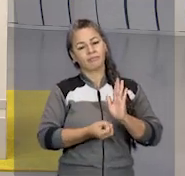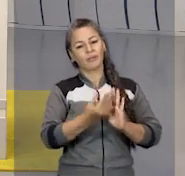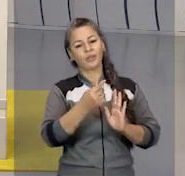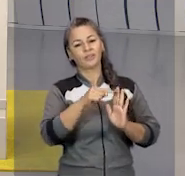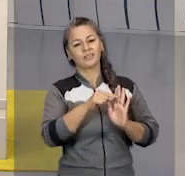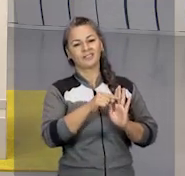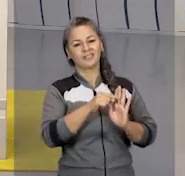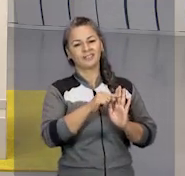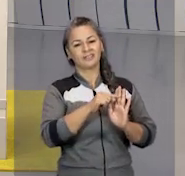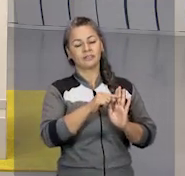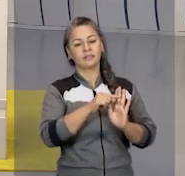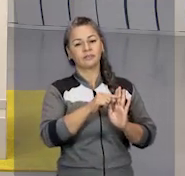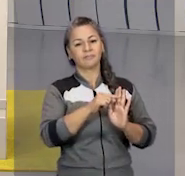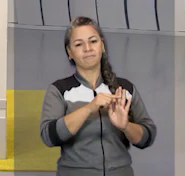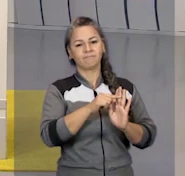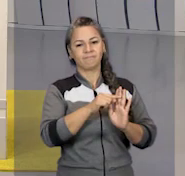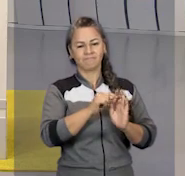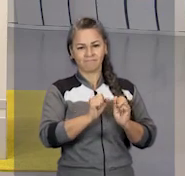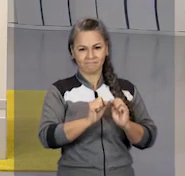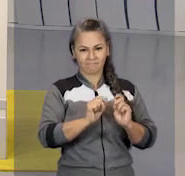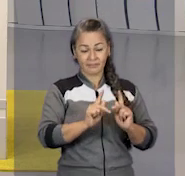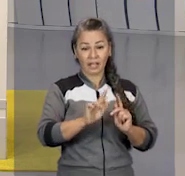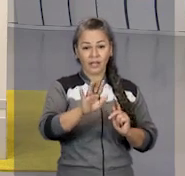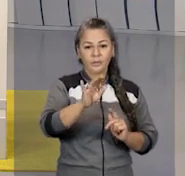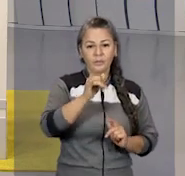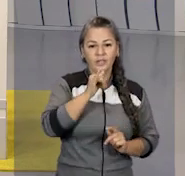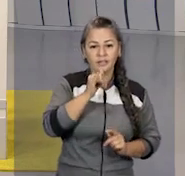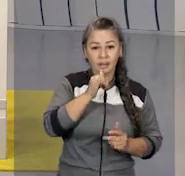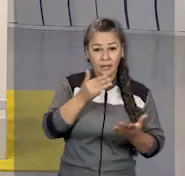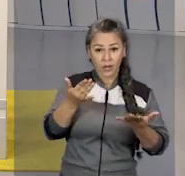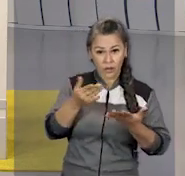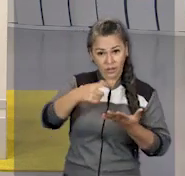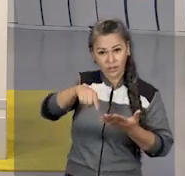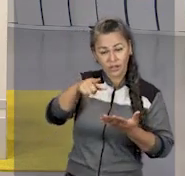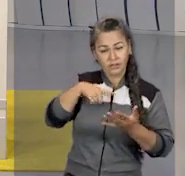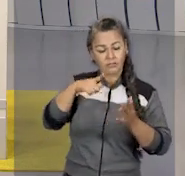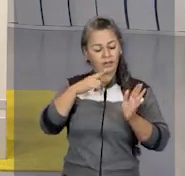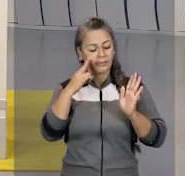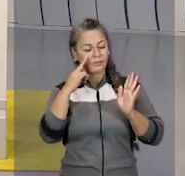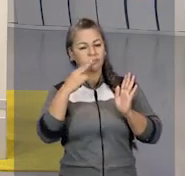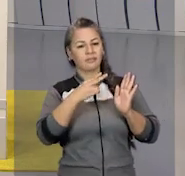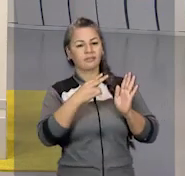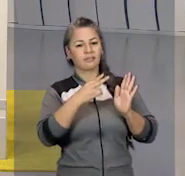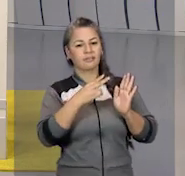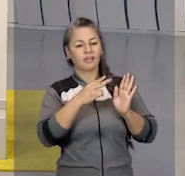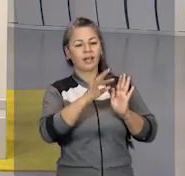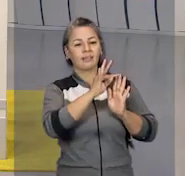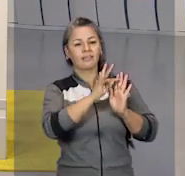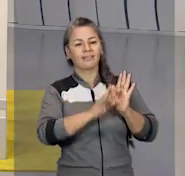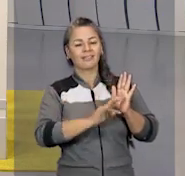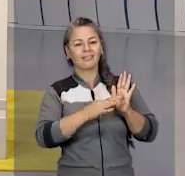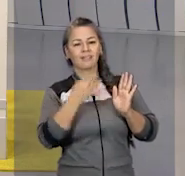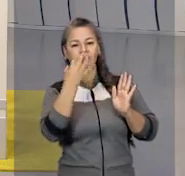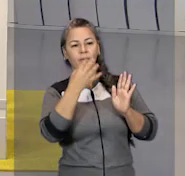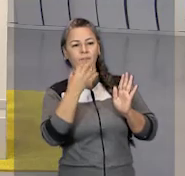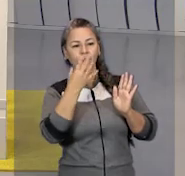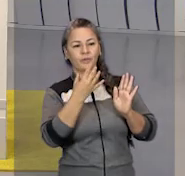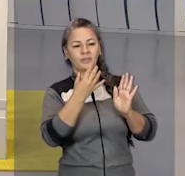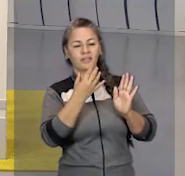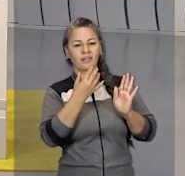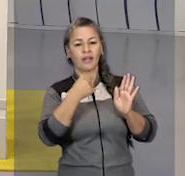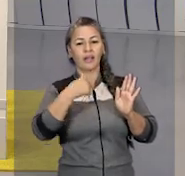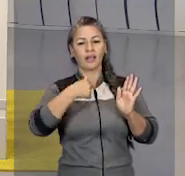né, analisando alguns versos, né, da canção, né, Eu Gosto Dela, do